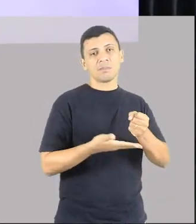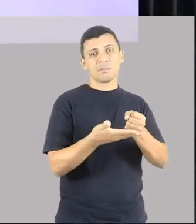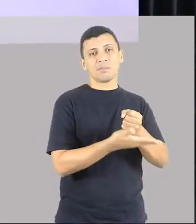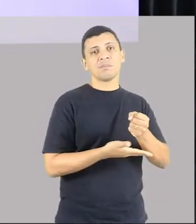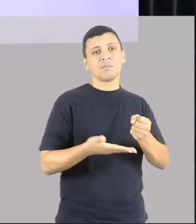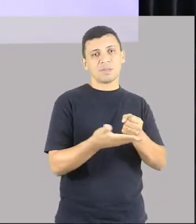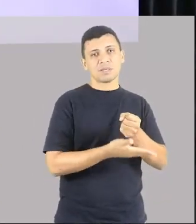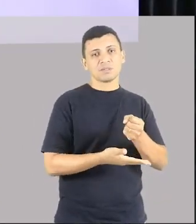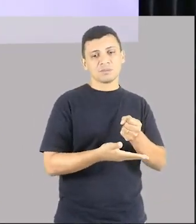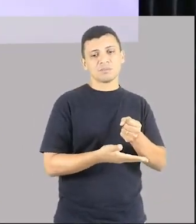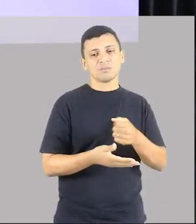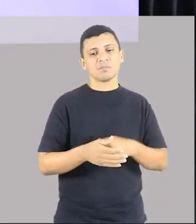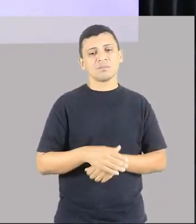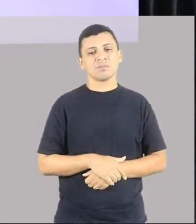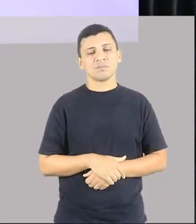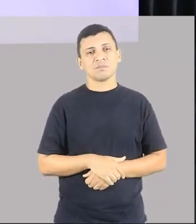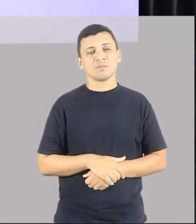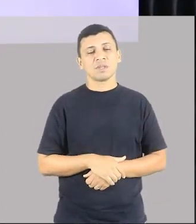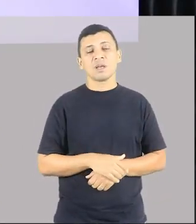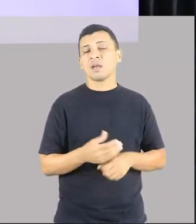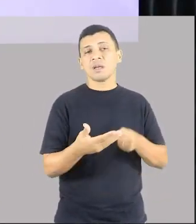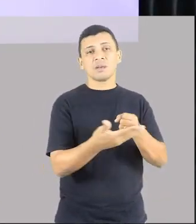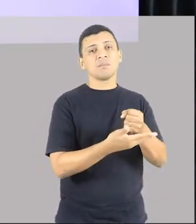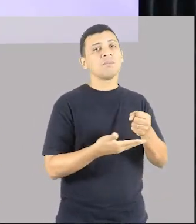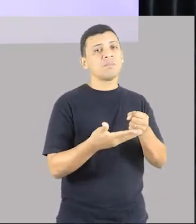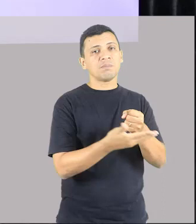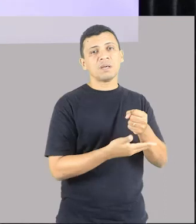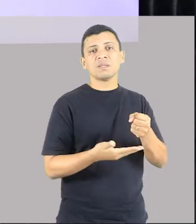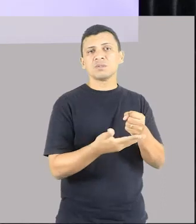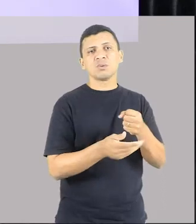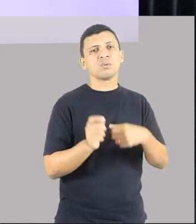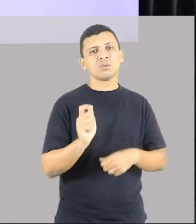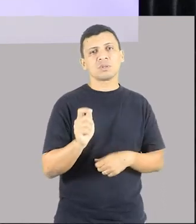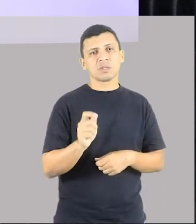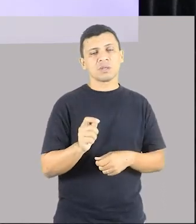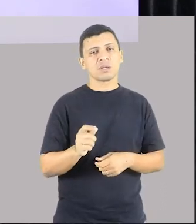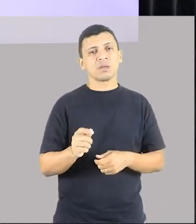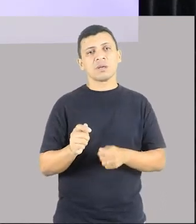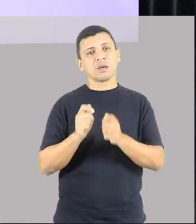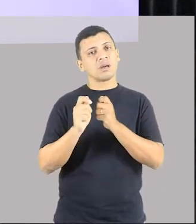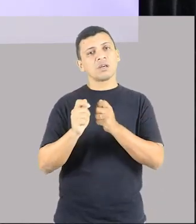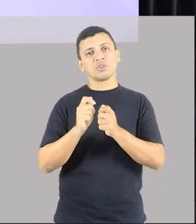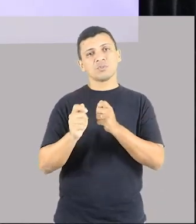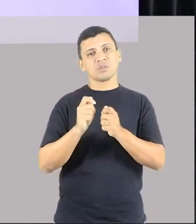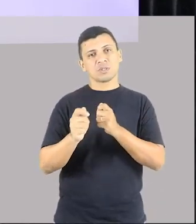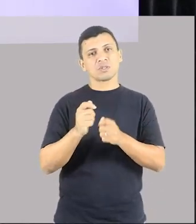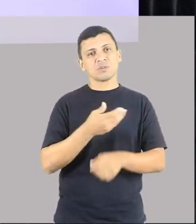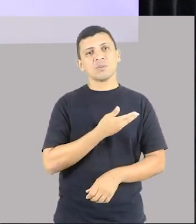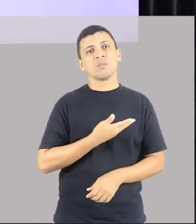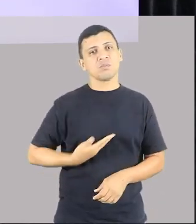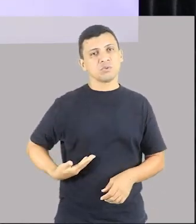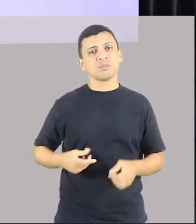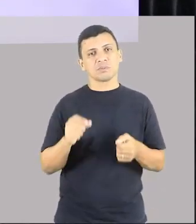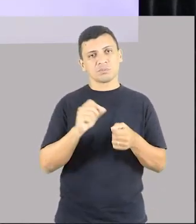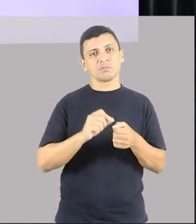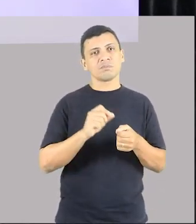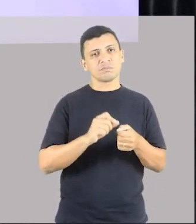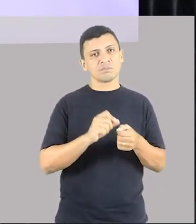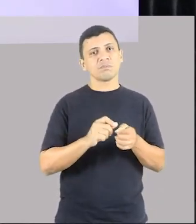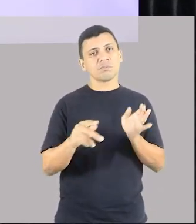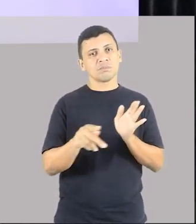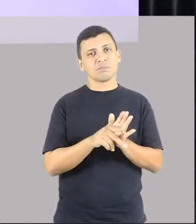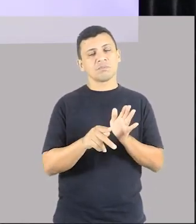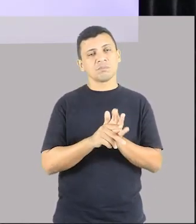dizer consubstanciam. Eles embasam, eles dão base para a administração pública atuar, para a atuação administrativa do